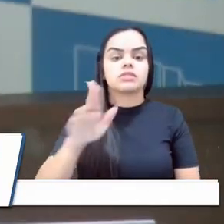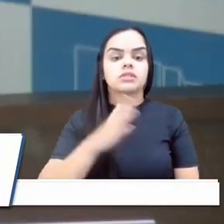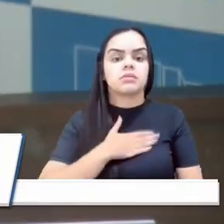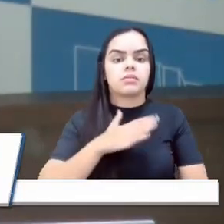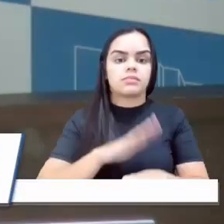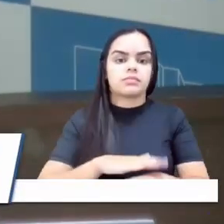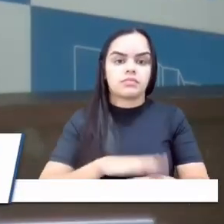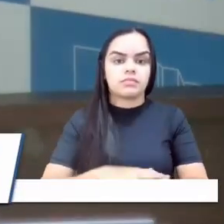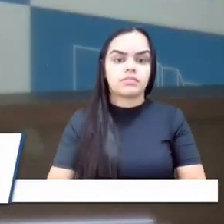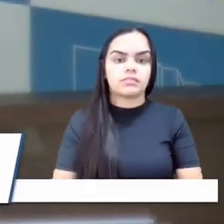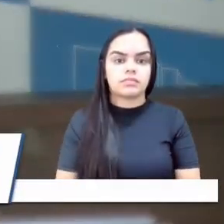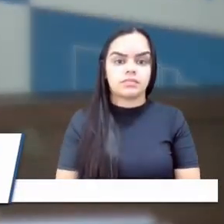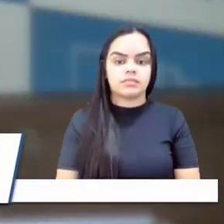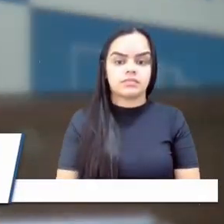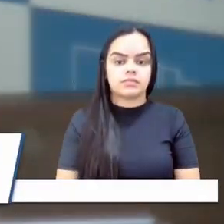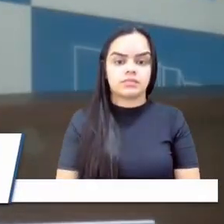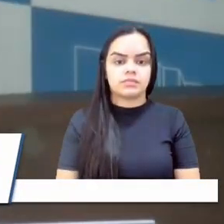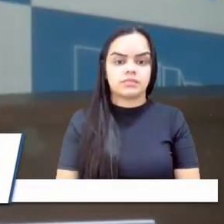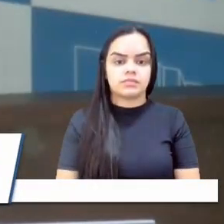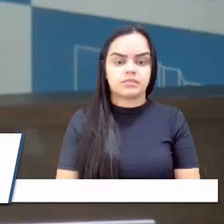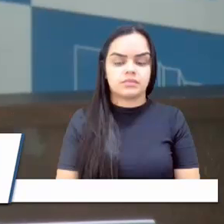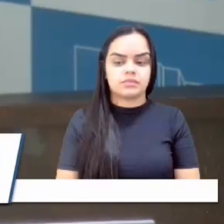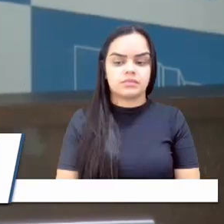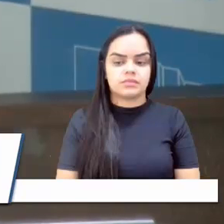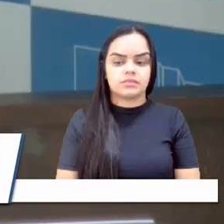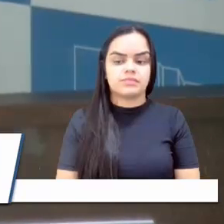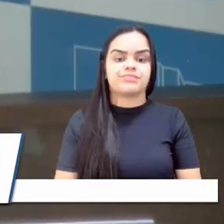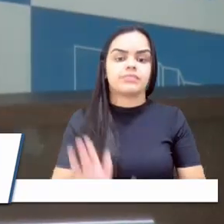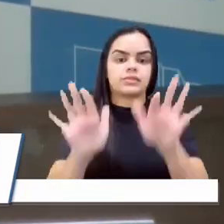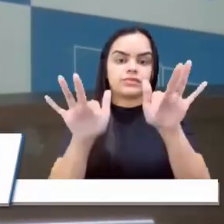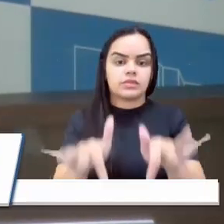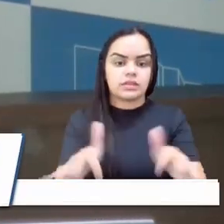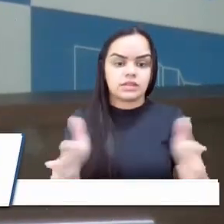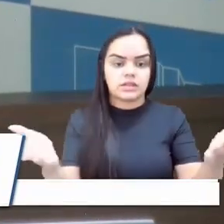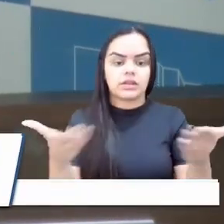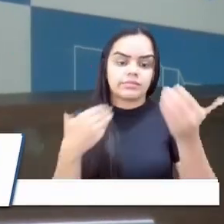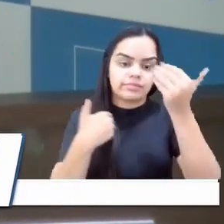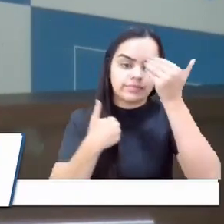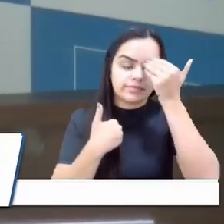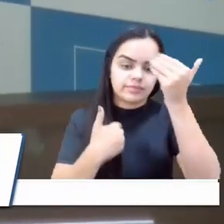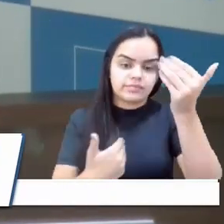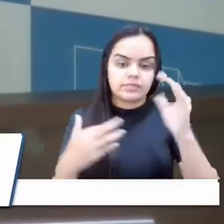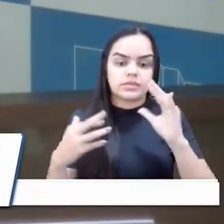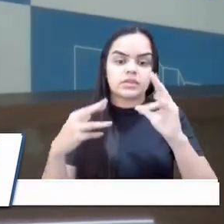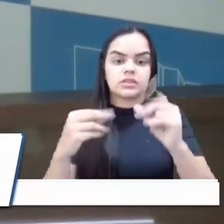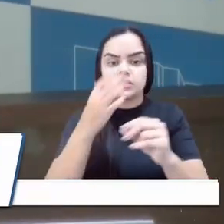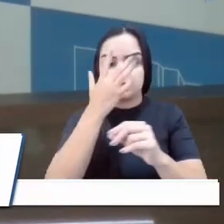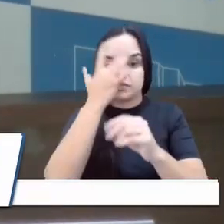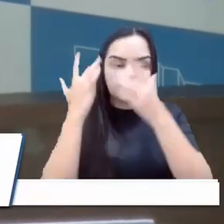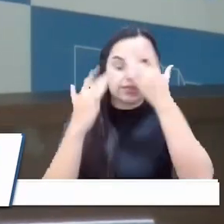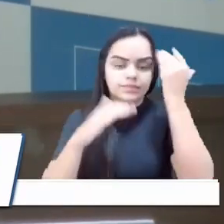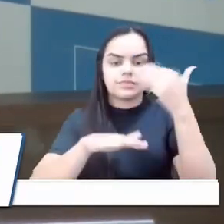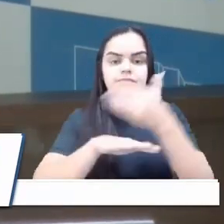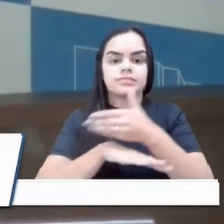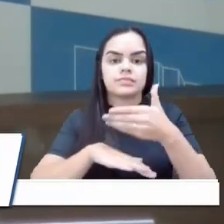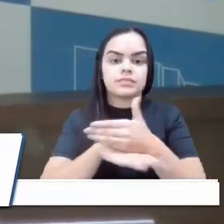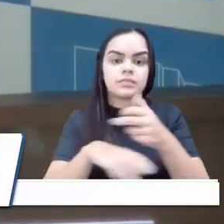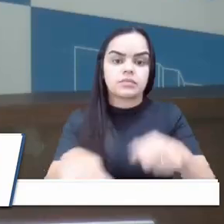tempo de tribuna. Então eu finalizo aqui, agradecendo aos participantes aqui, que estão aqui hoje na tribuna.